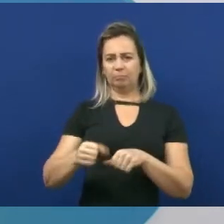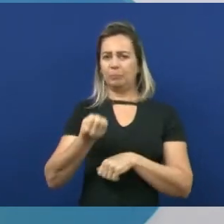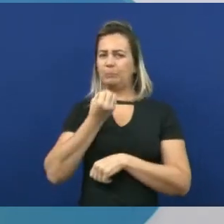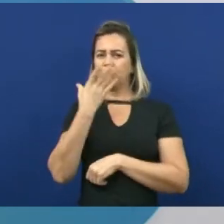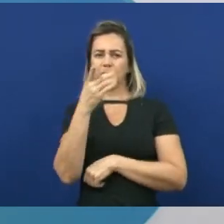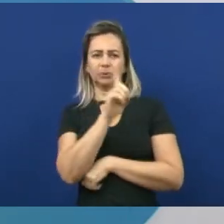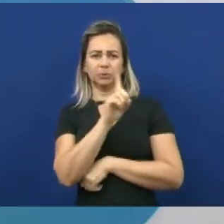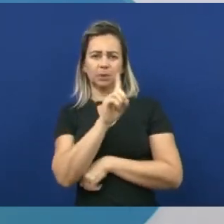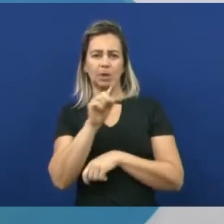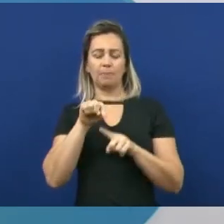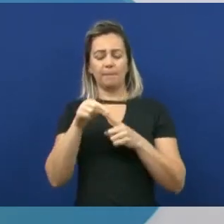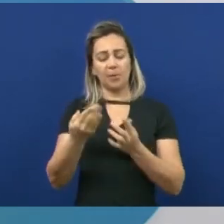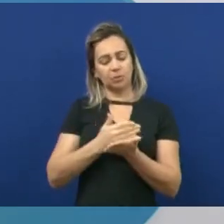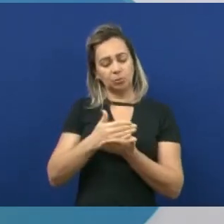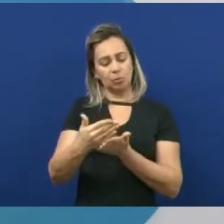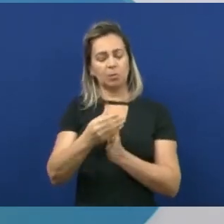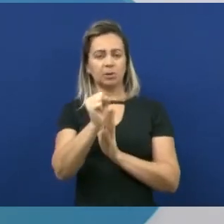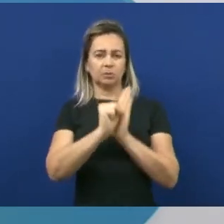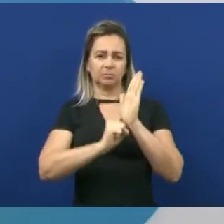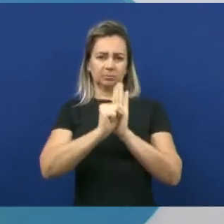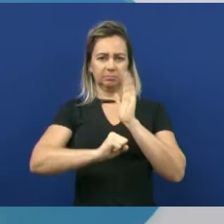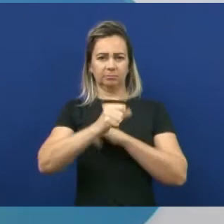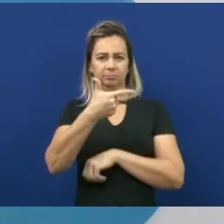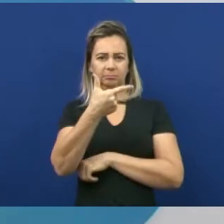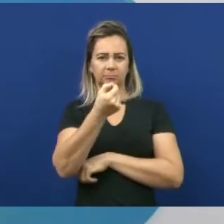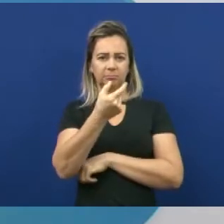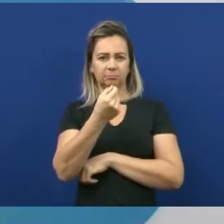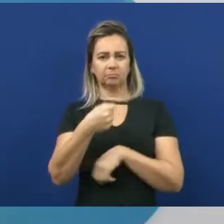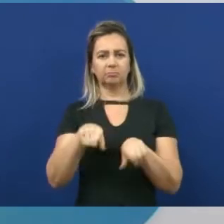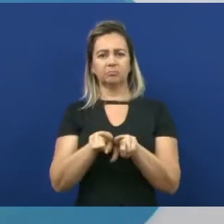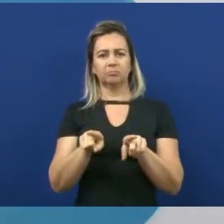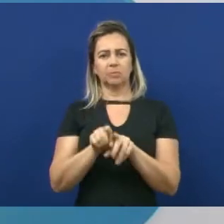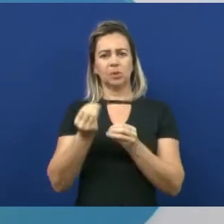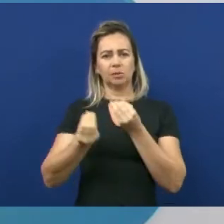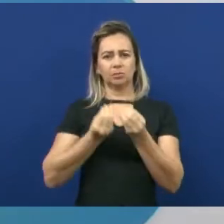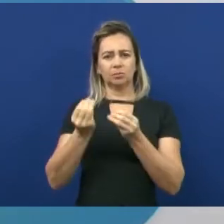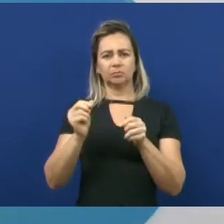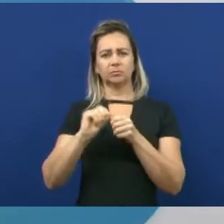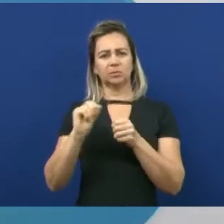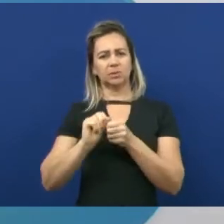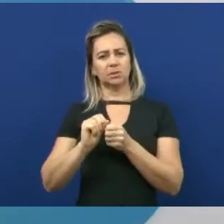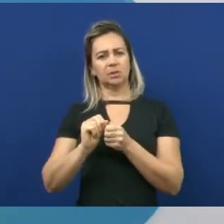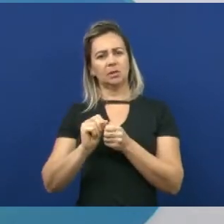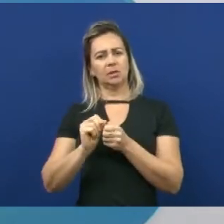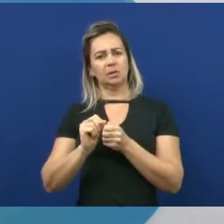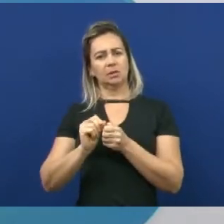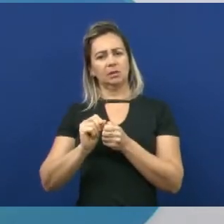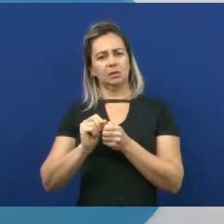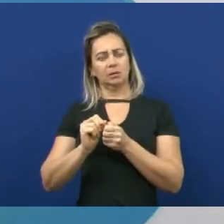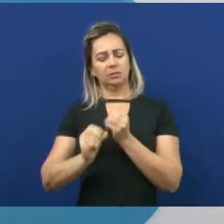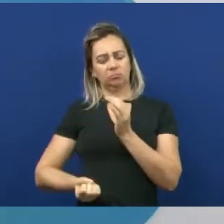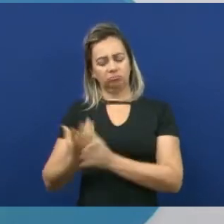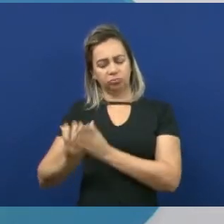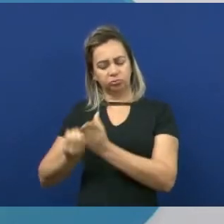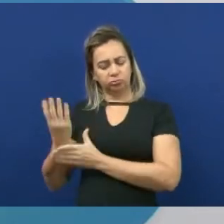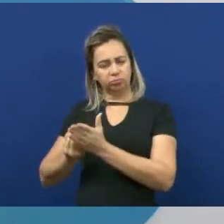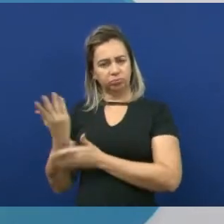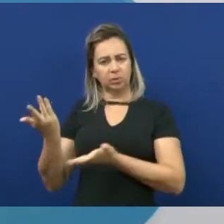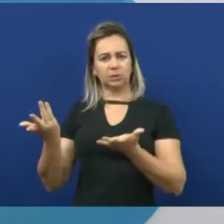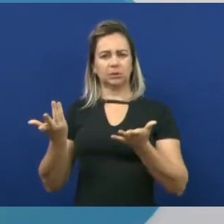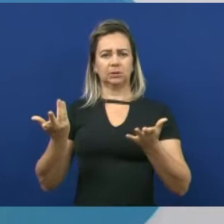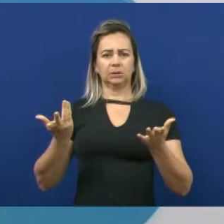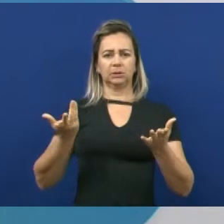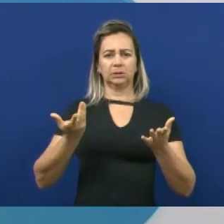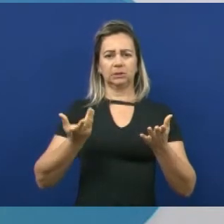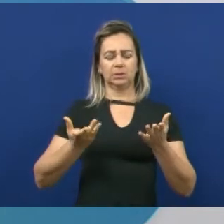século XX, com a reprodução em larga escala das manifestações de arte. O